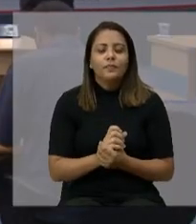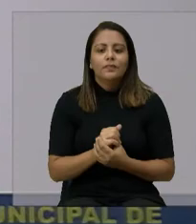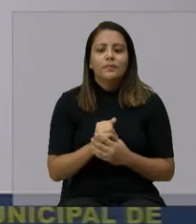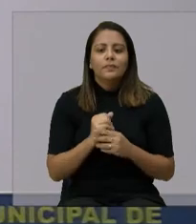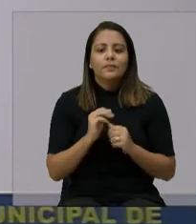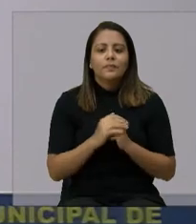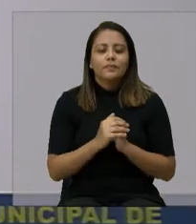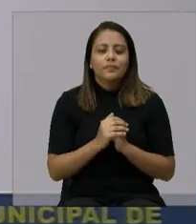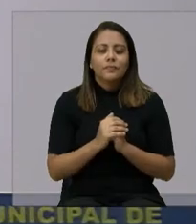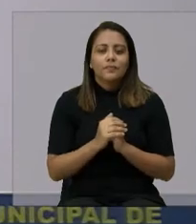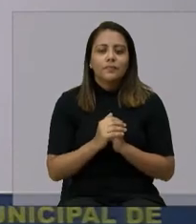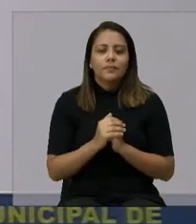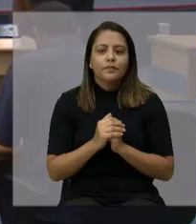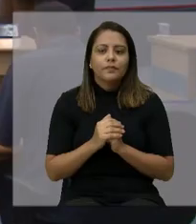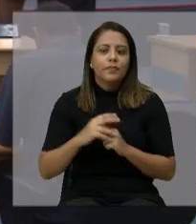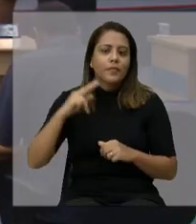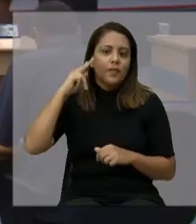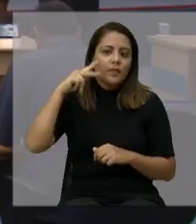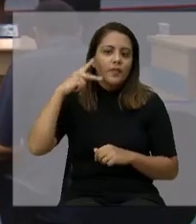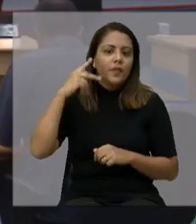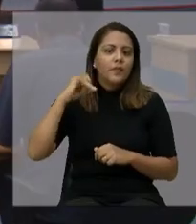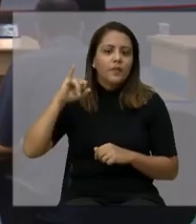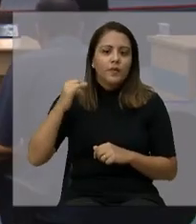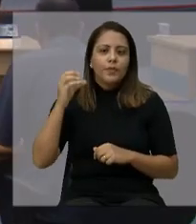Uma palavra ao vereador José Dimas.